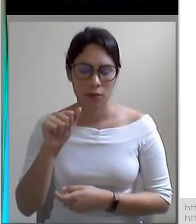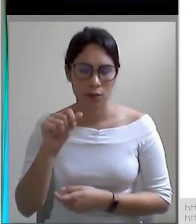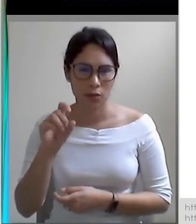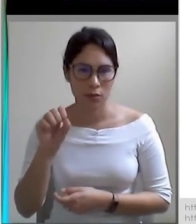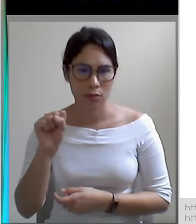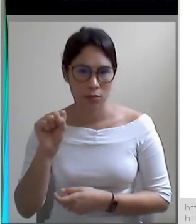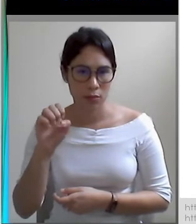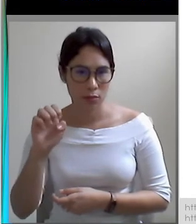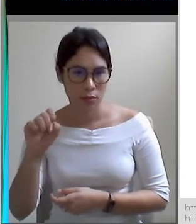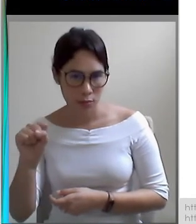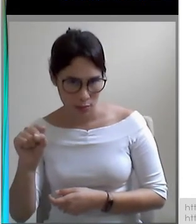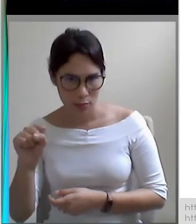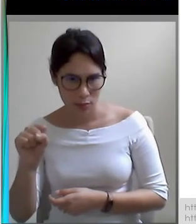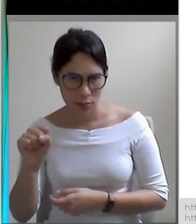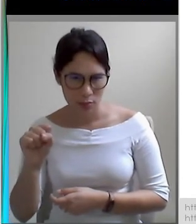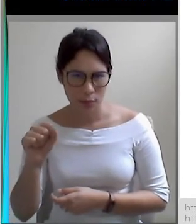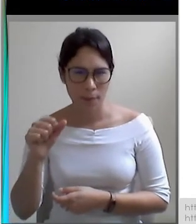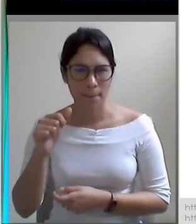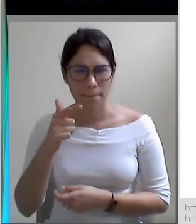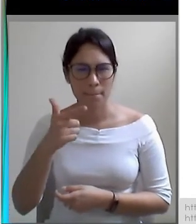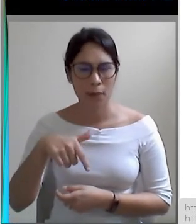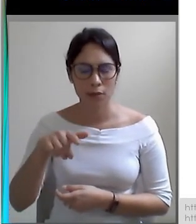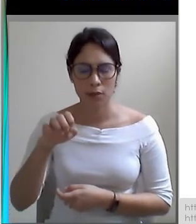peroxidases e elastases.